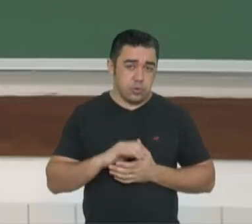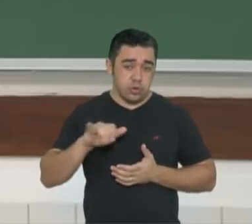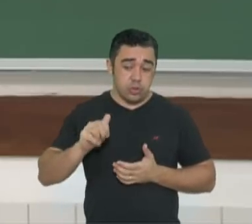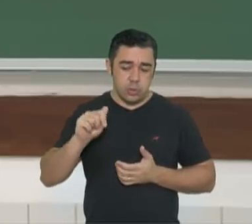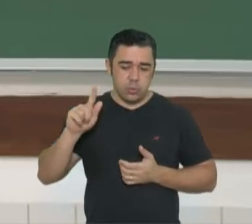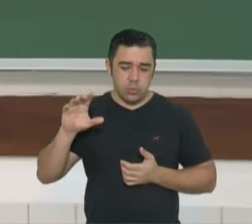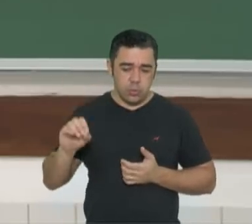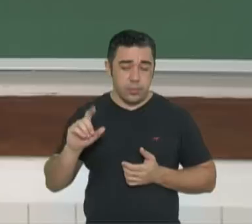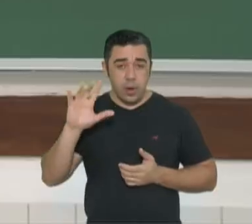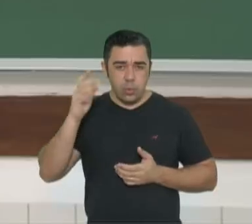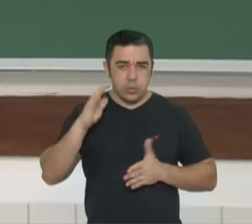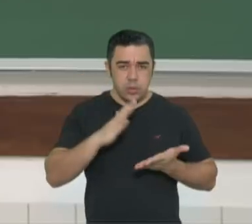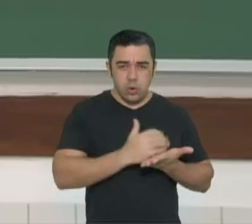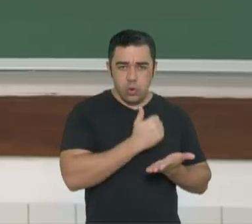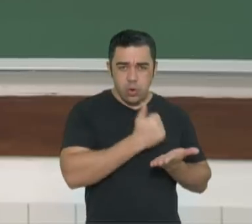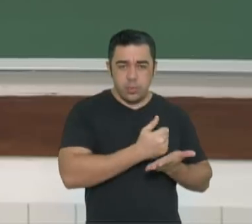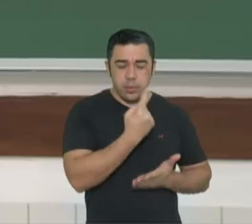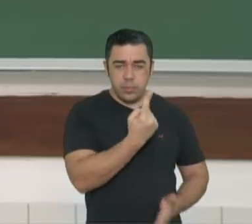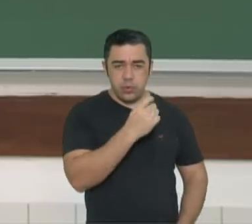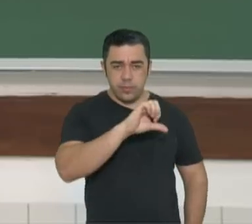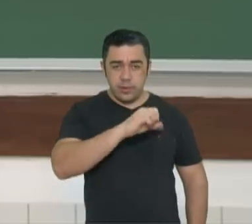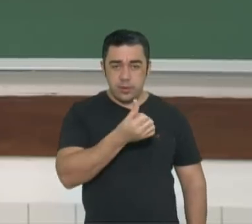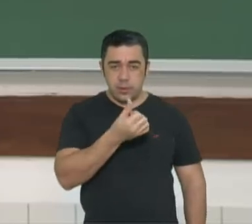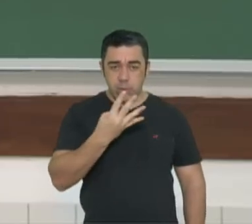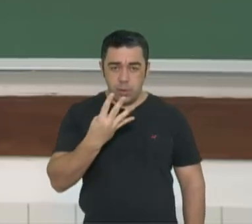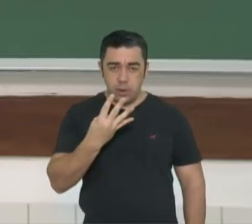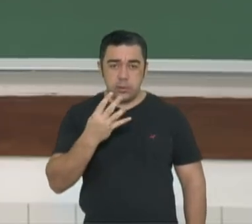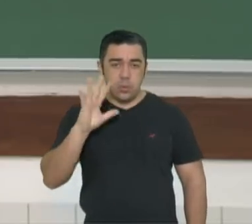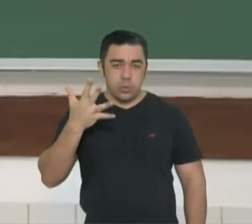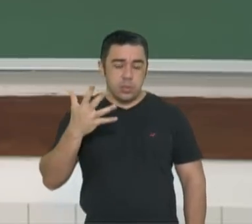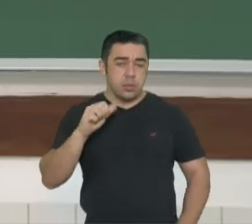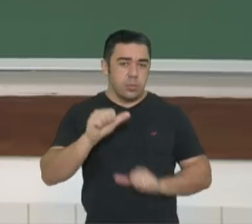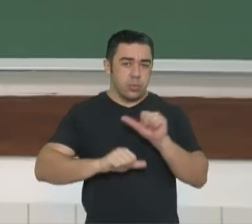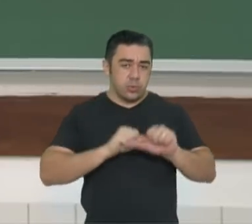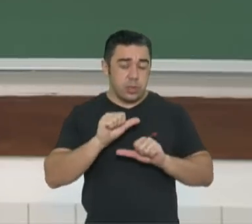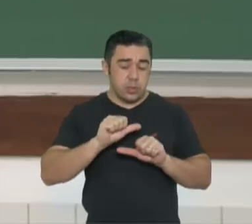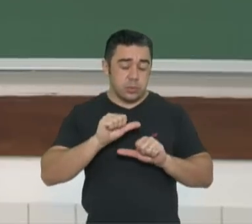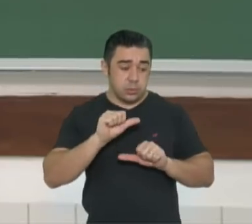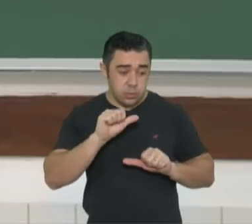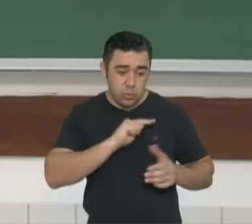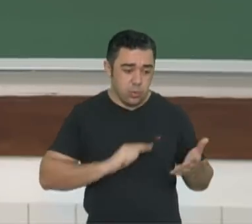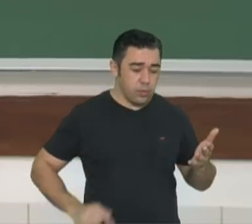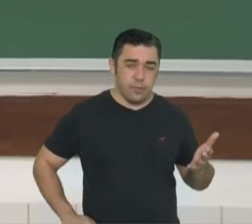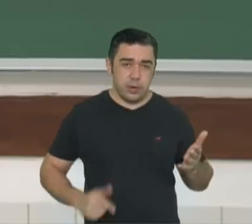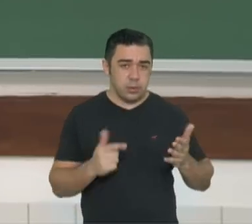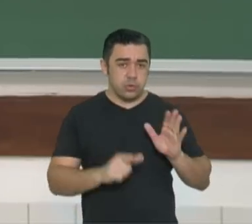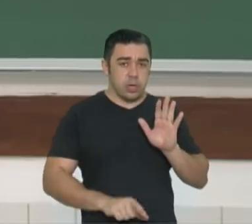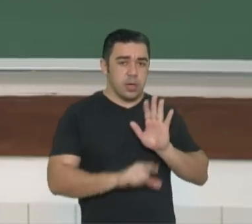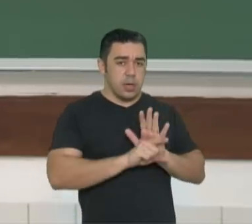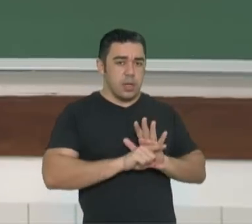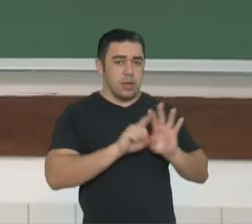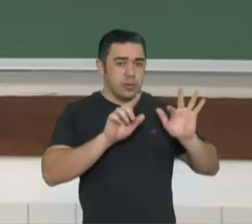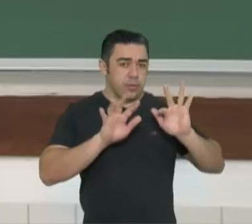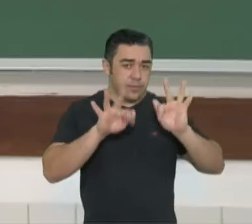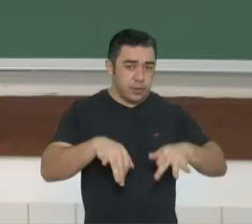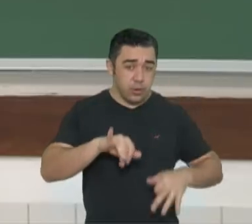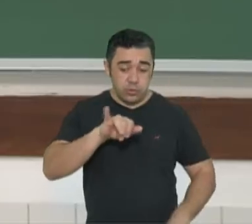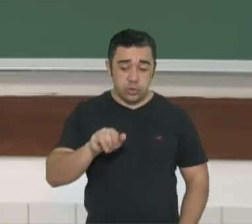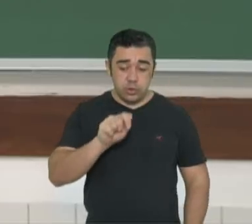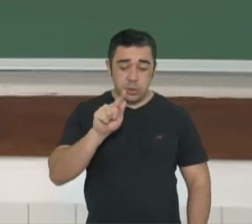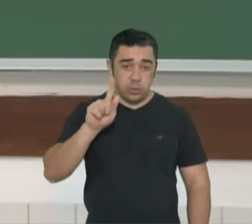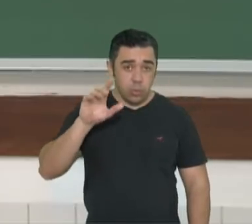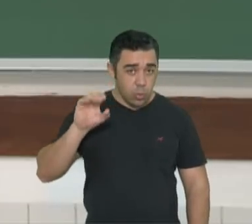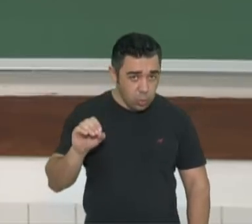que aconteceu no Brasil em 1964, ou dessa mudança de governo brusca, não prevista em lei, no final do governo Jango. Mas a gente vai